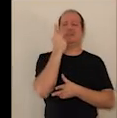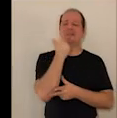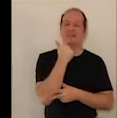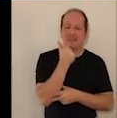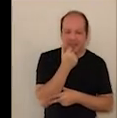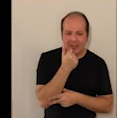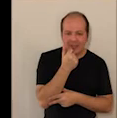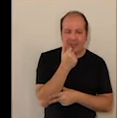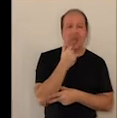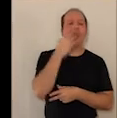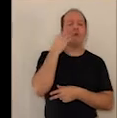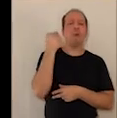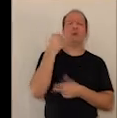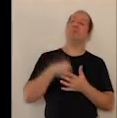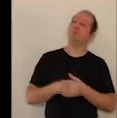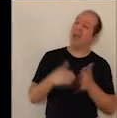Vou pôr.